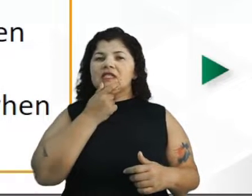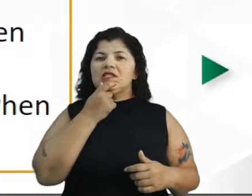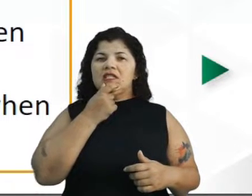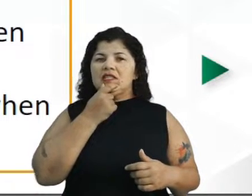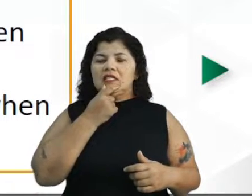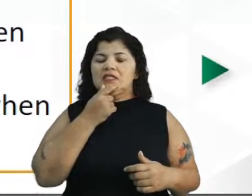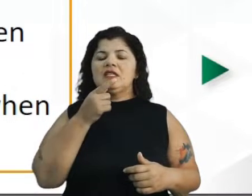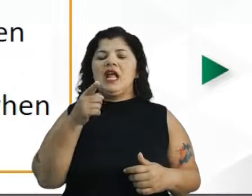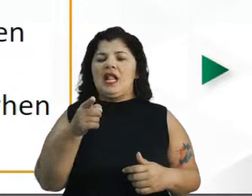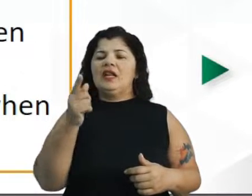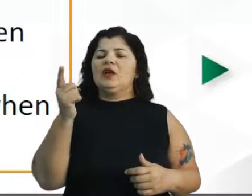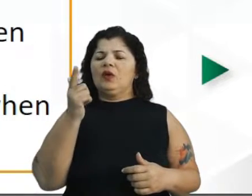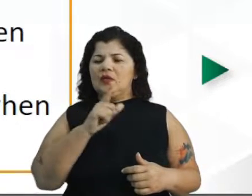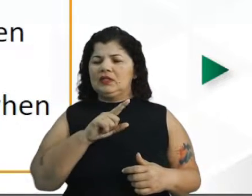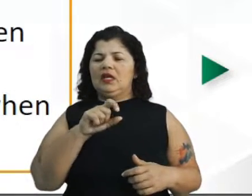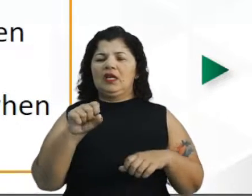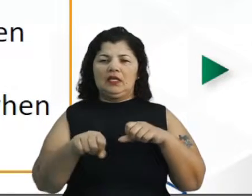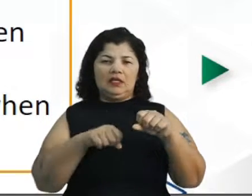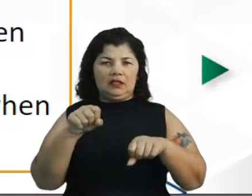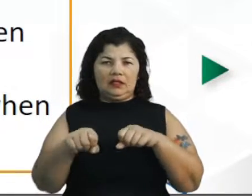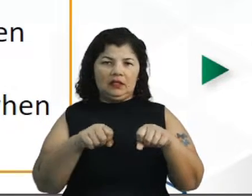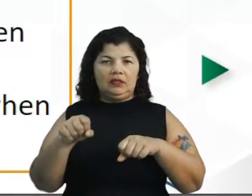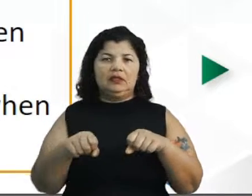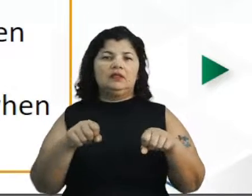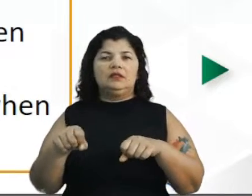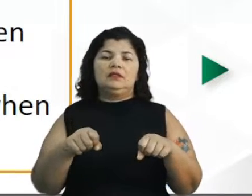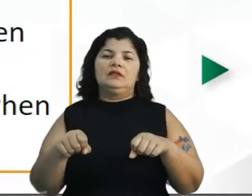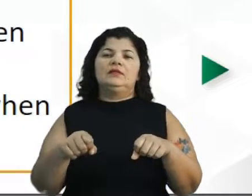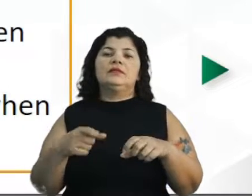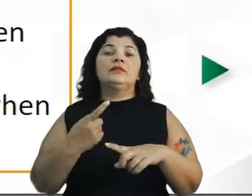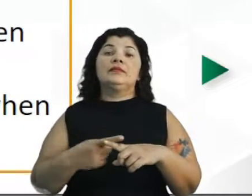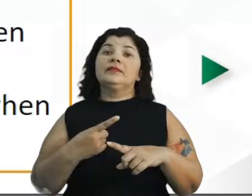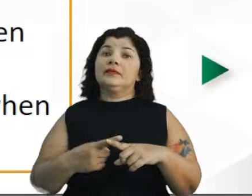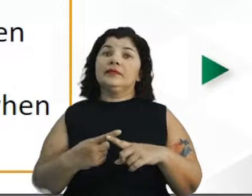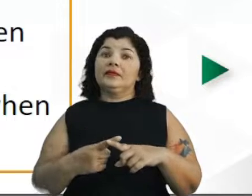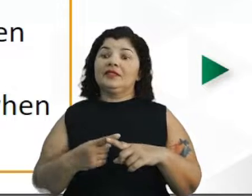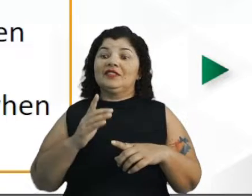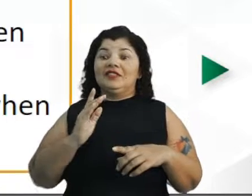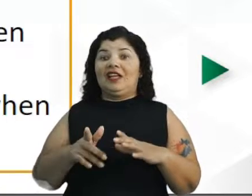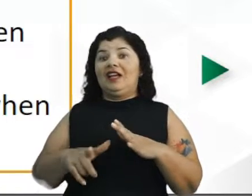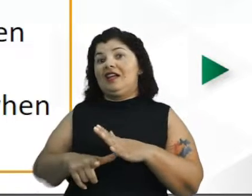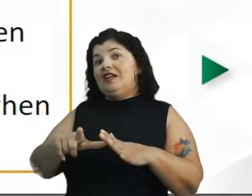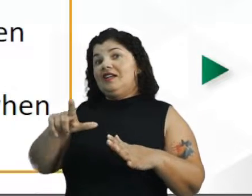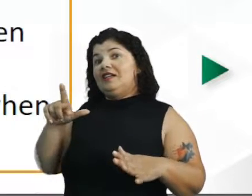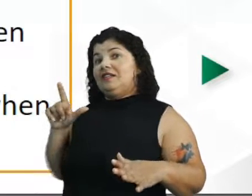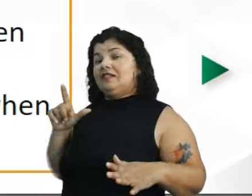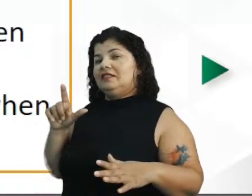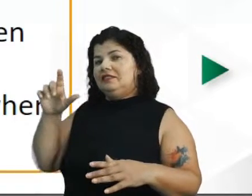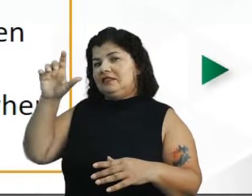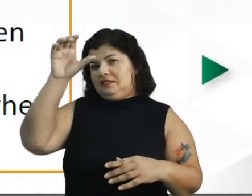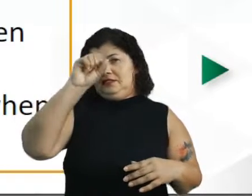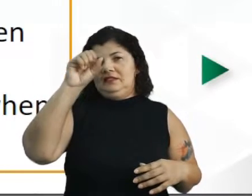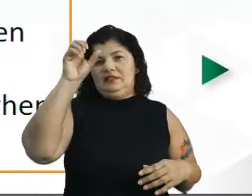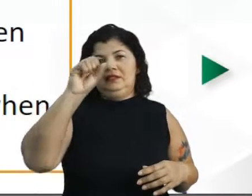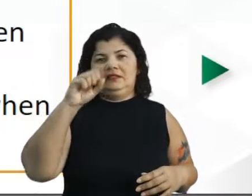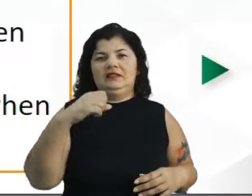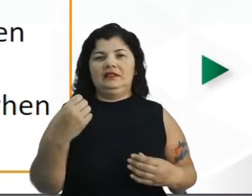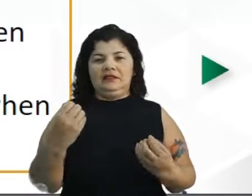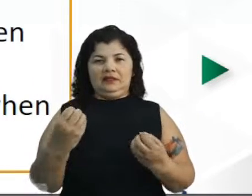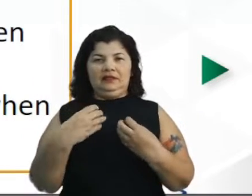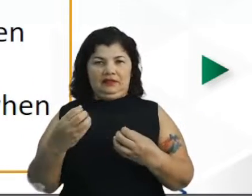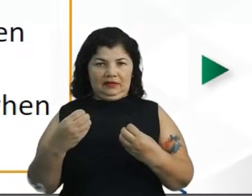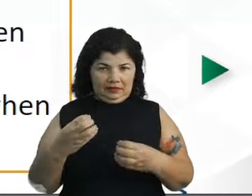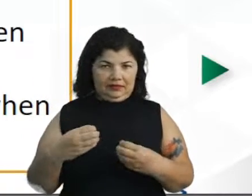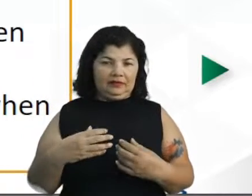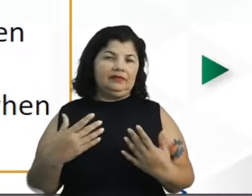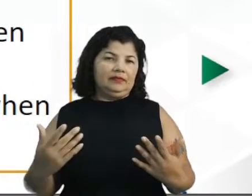Ela consegue andar de bicicleta porque ela desenvolveu essa habilidade, porque ela foi instruída, porque ela foi